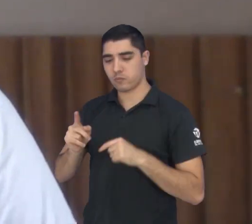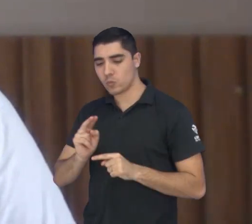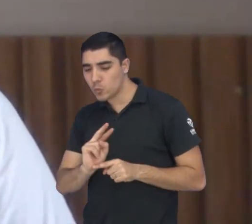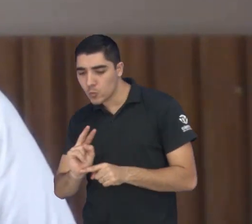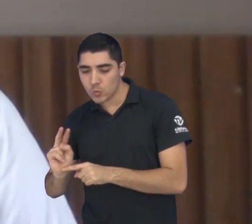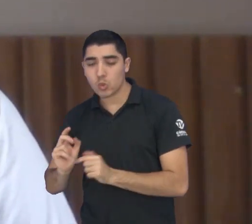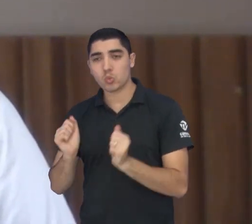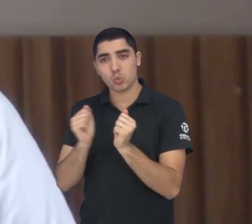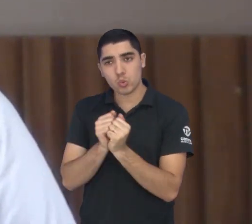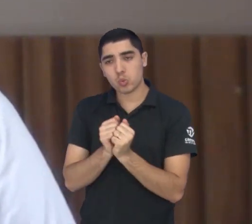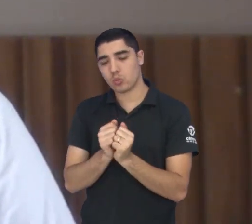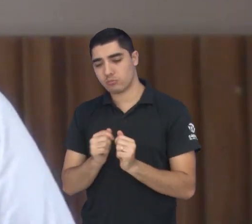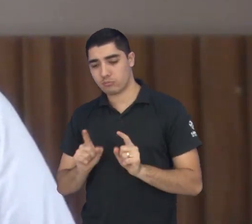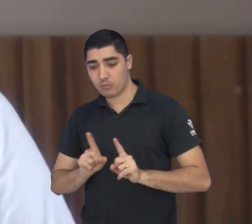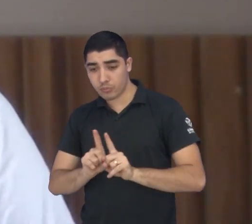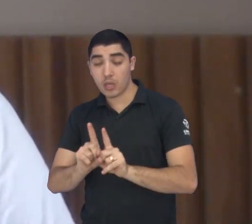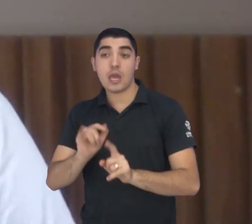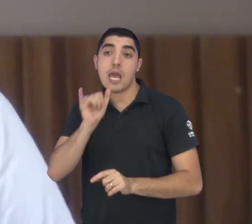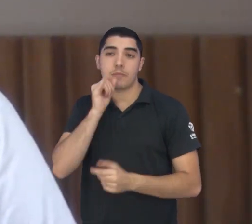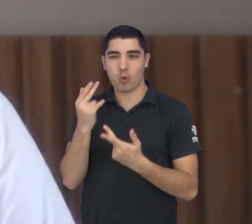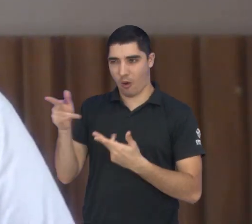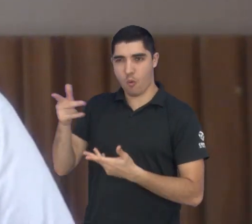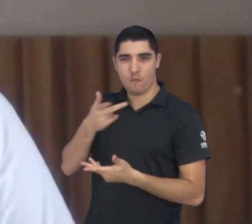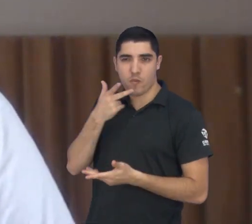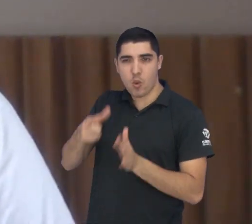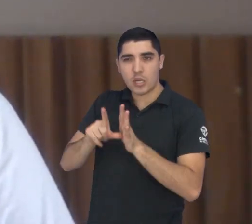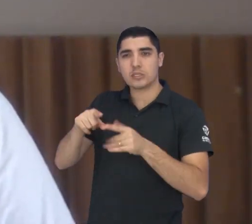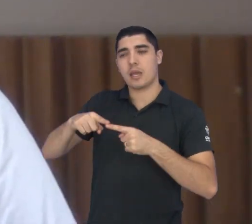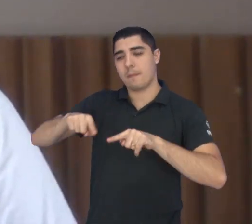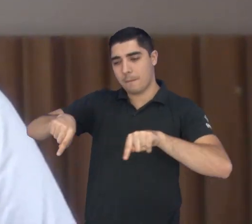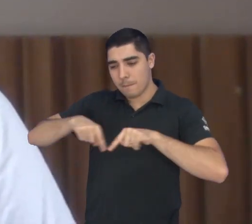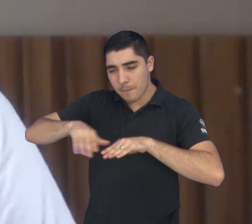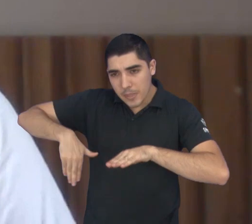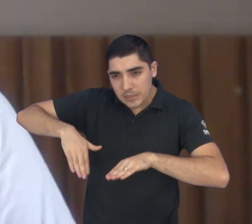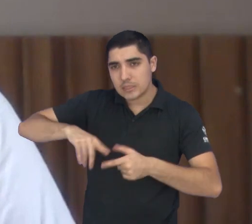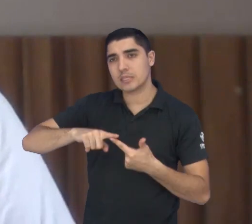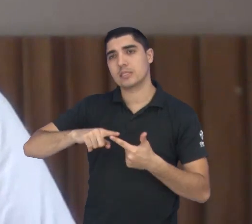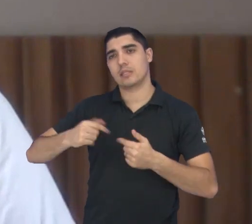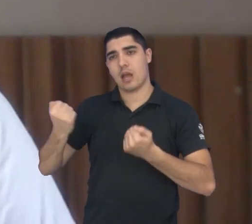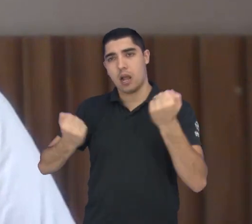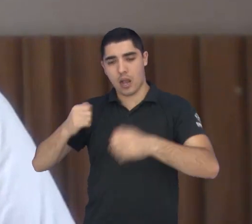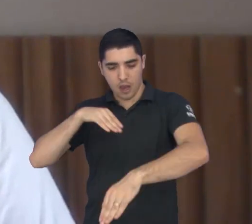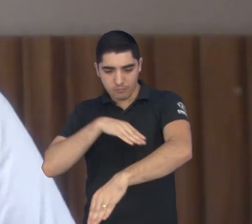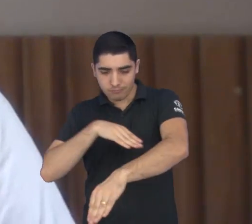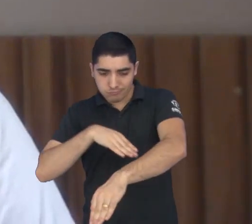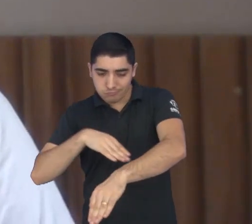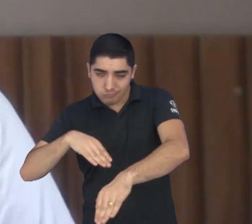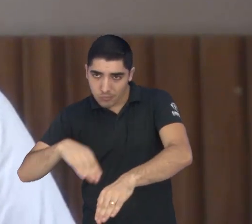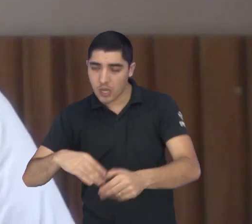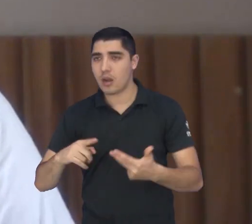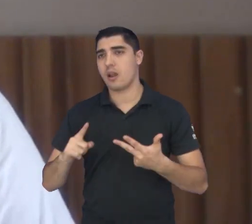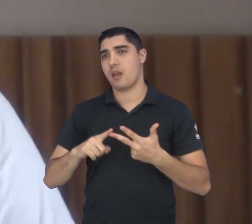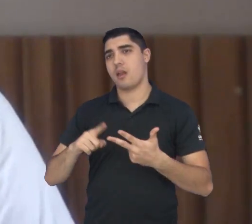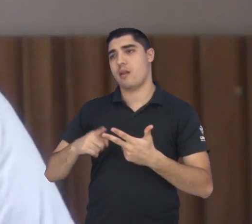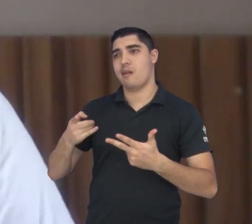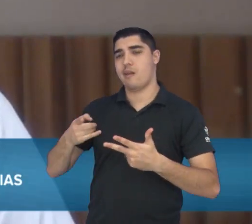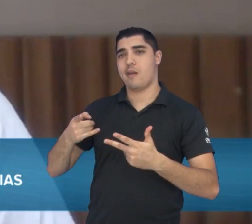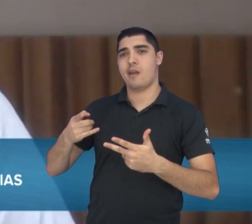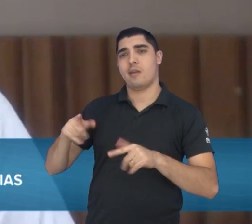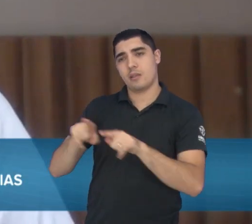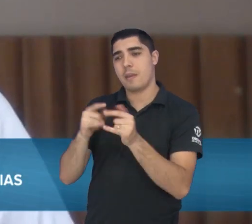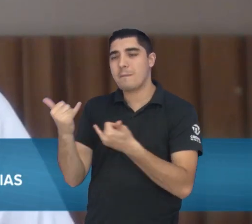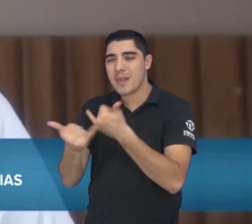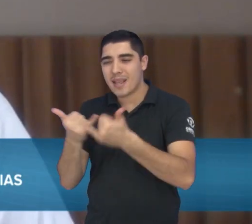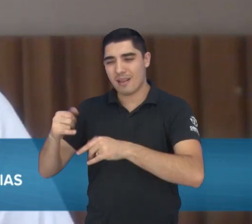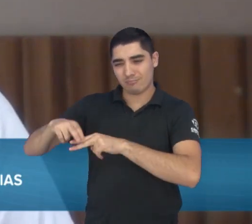nossa, o que diz respeito à piscina, a parquinho, a estacionamento. Então, realmente, a compreensão por parte de todos os moradores, sejam